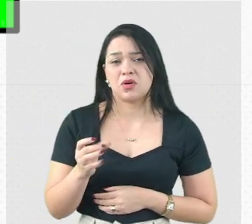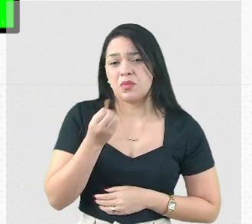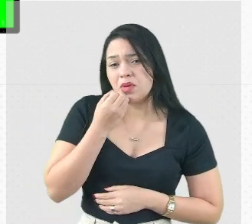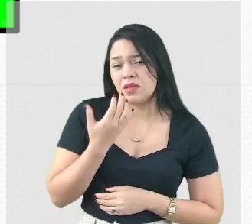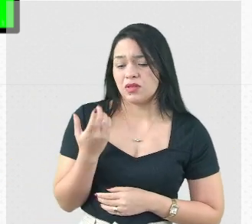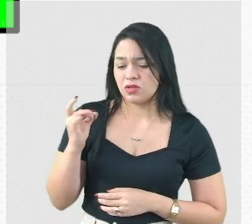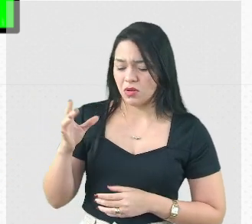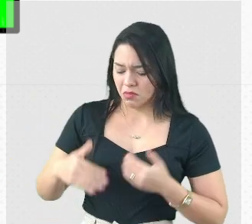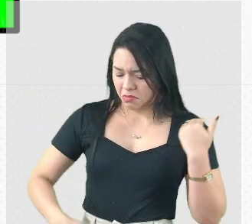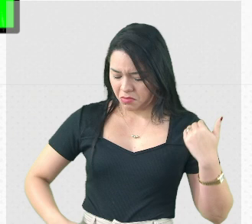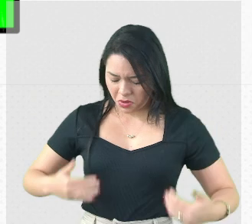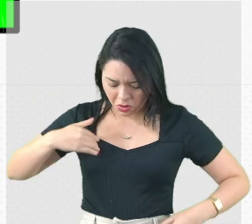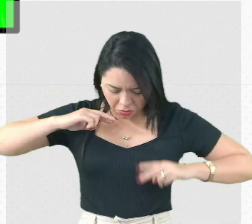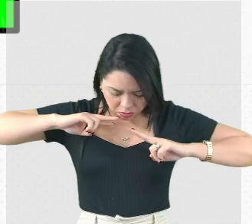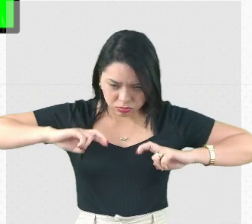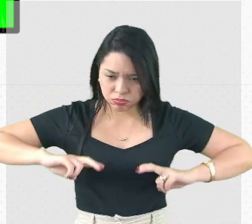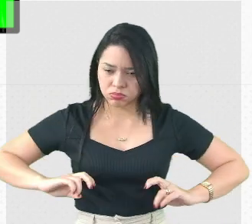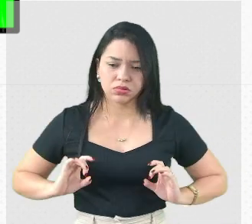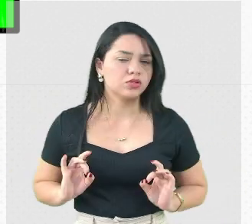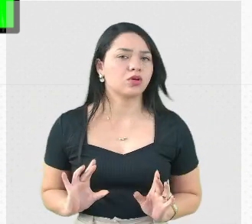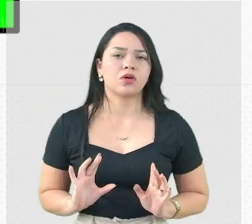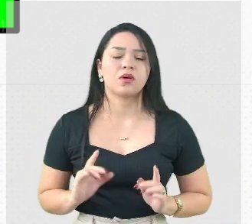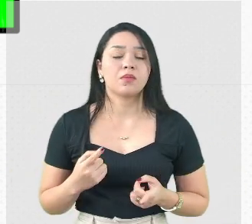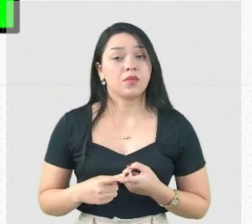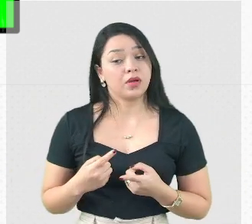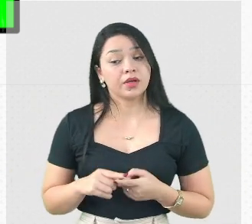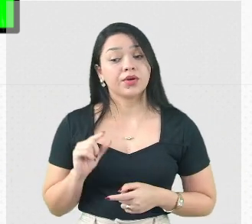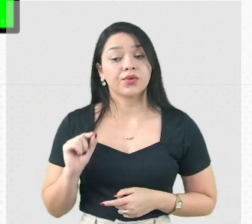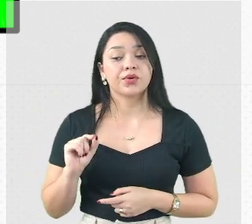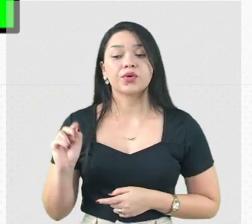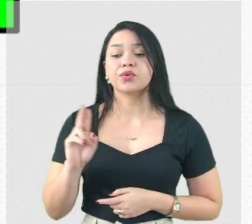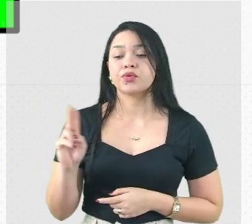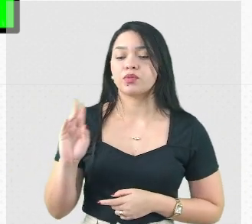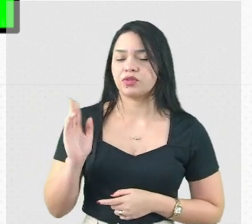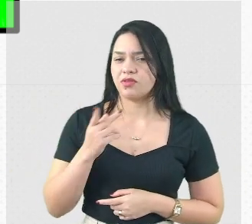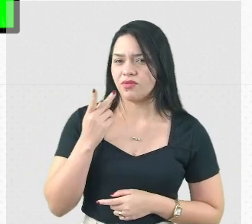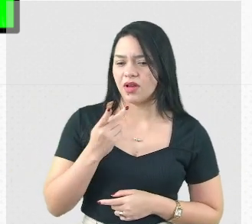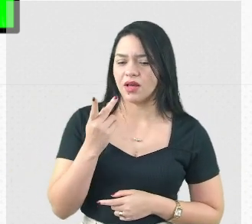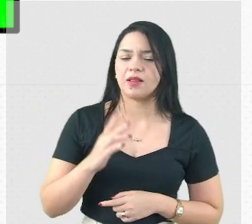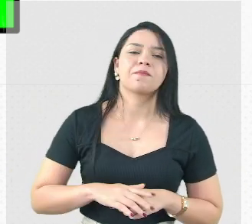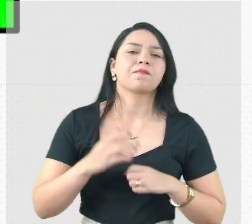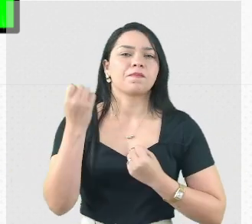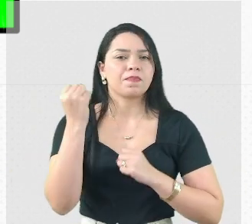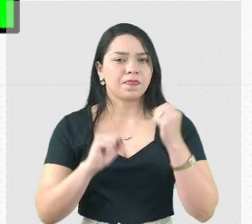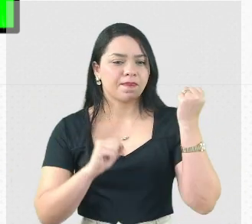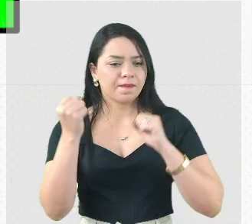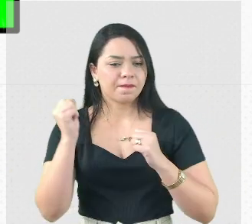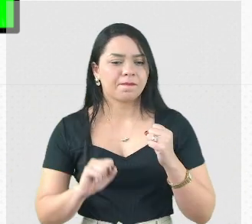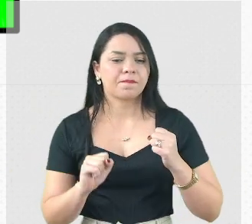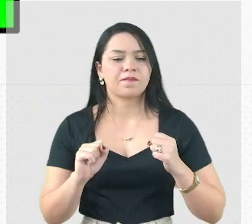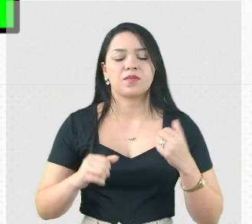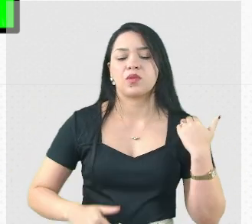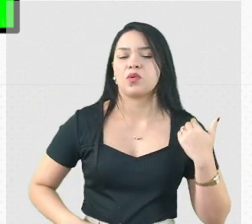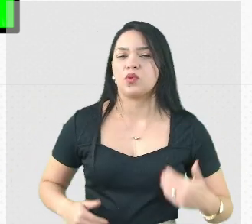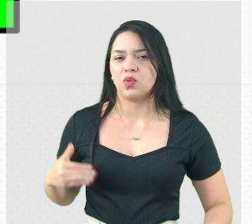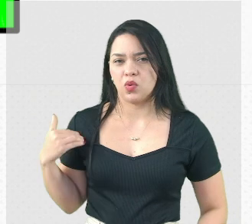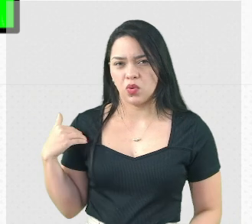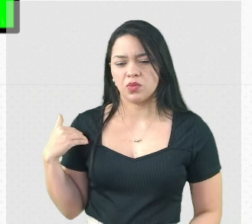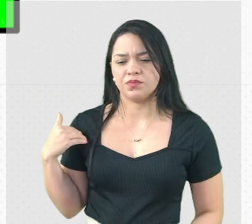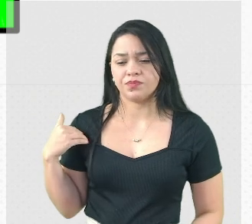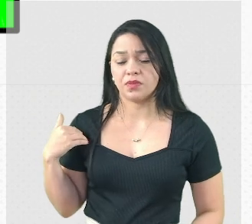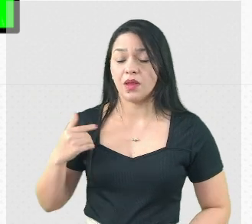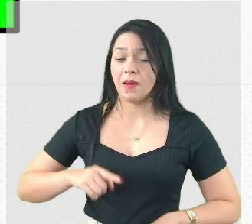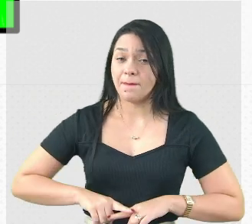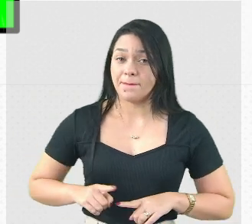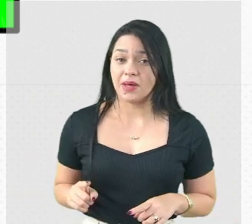benefícios físicos. Porque até o próprio nome sugere isso, ginástica de condicionamento físico. Mas